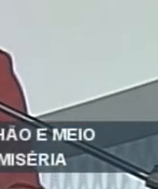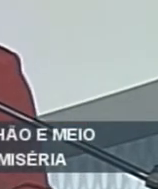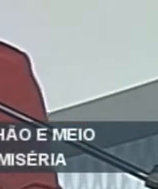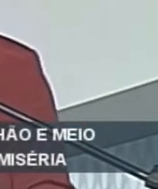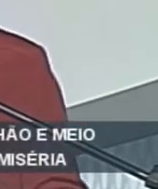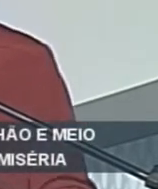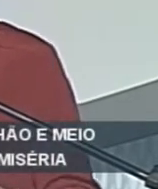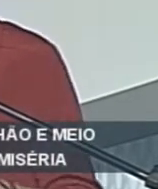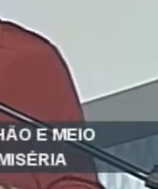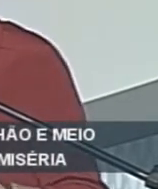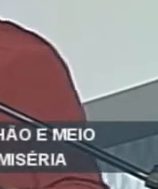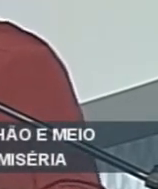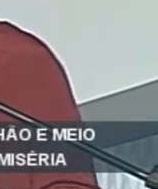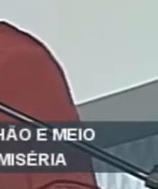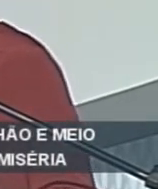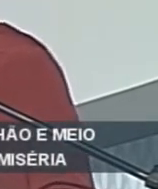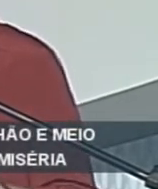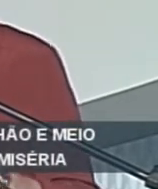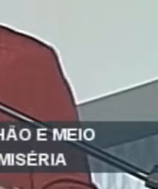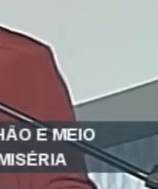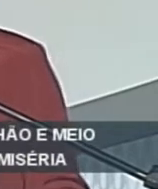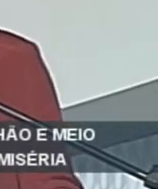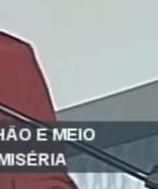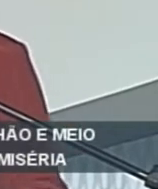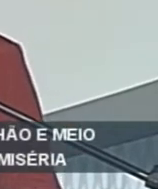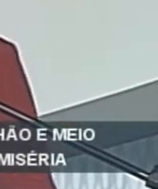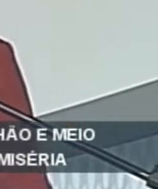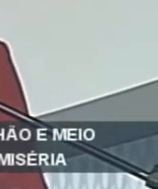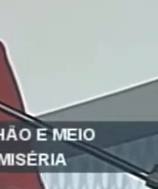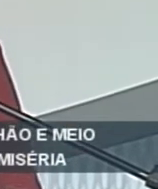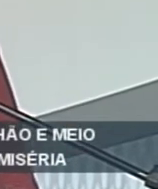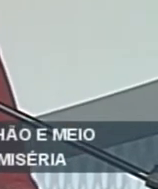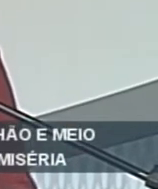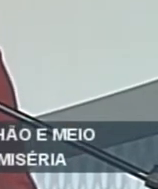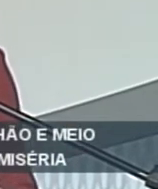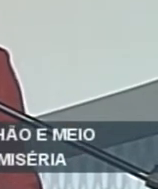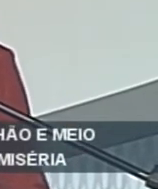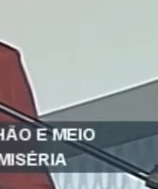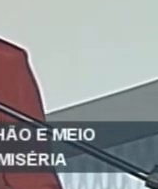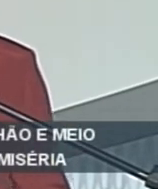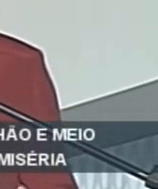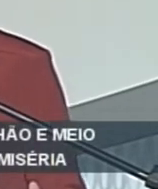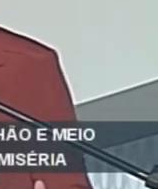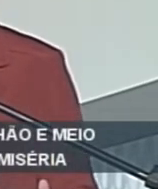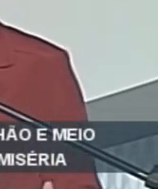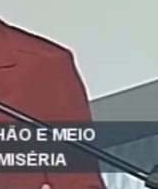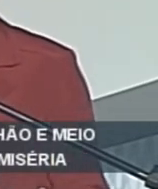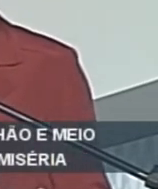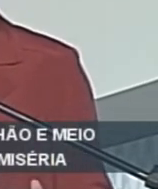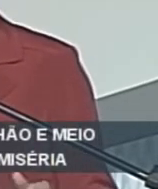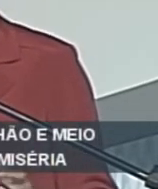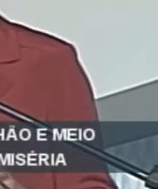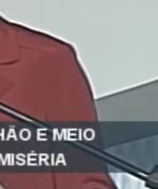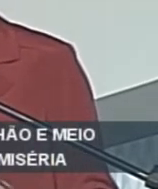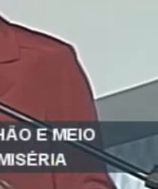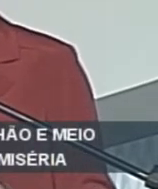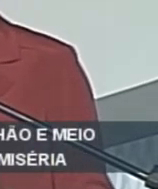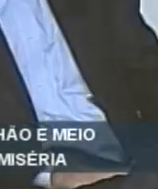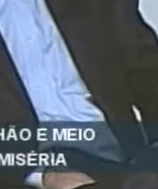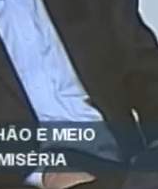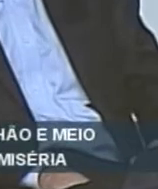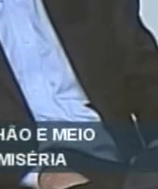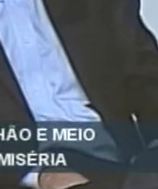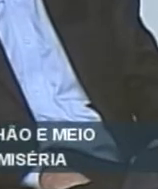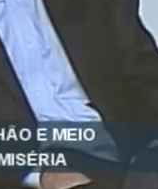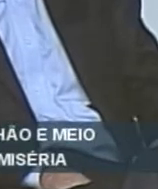nosso crescimento. É um crescimento hoje compartilhado. E aí, Eu acredito